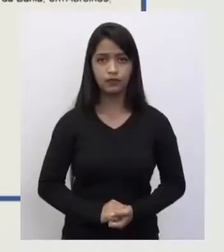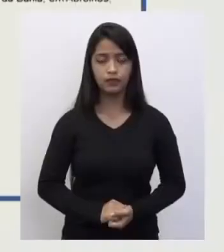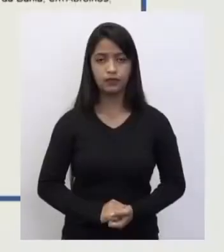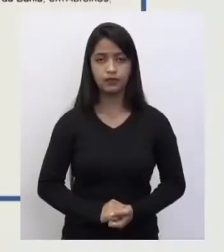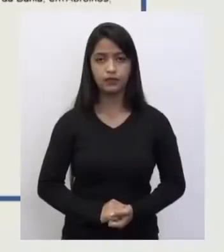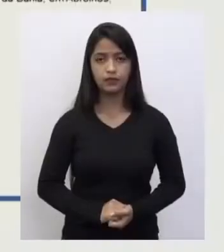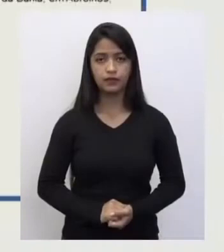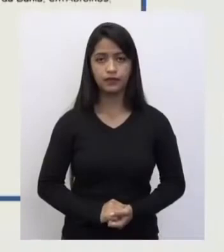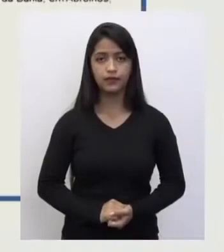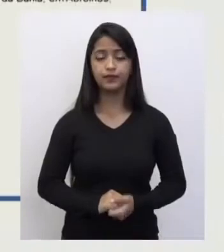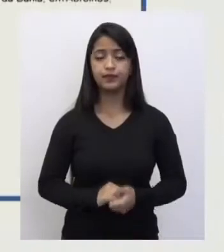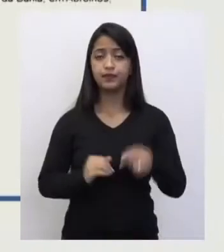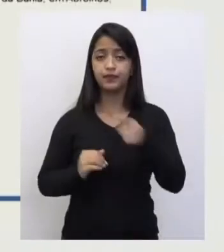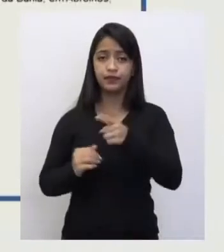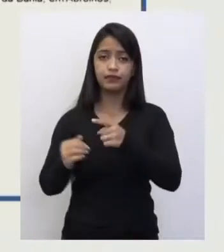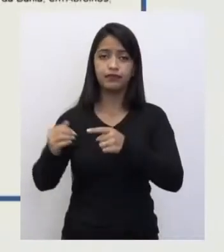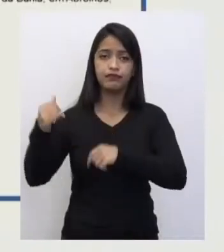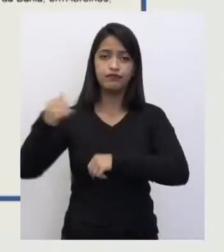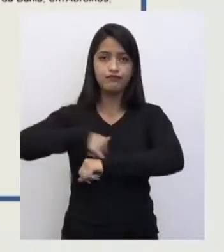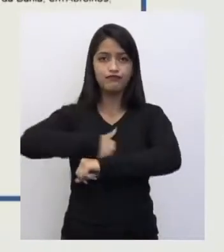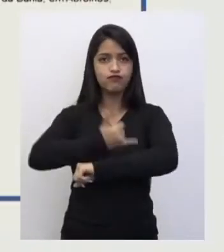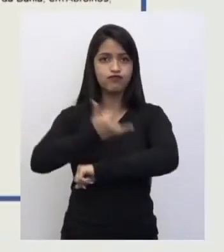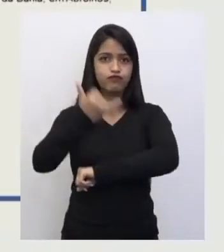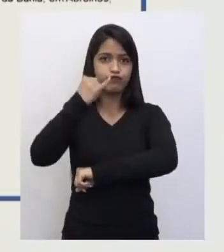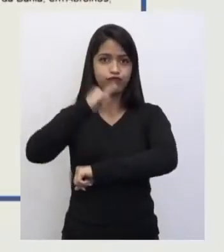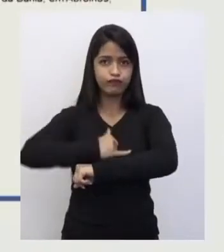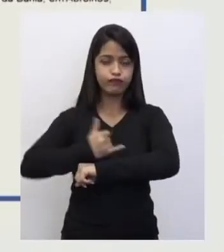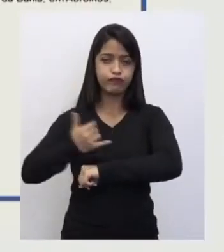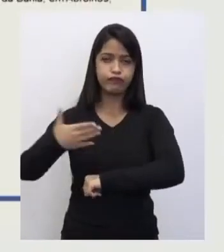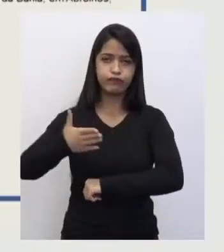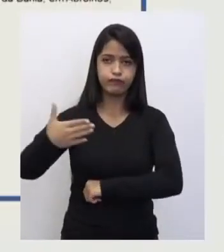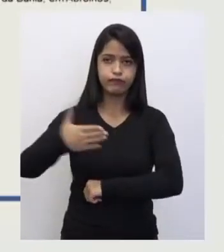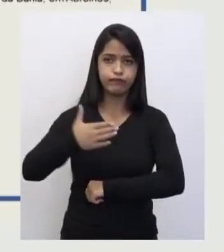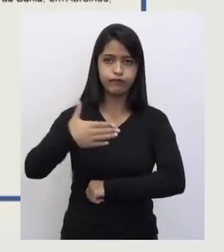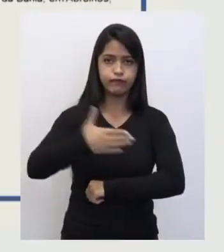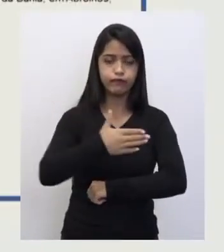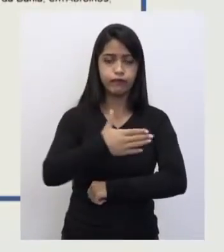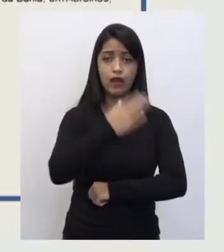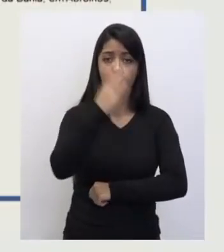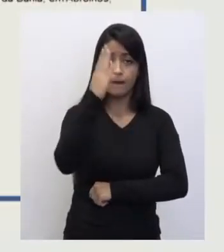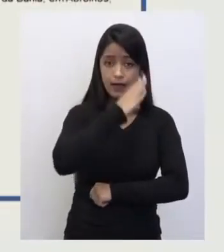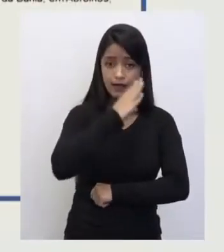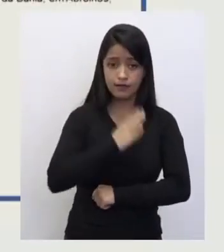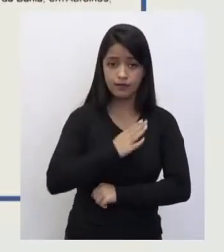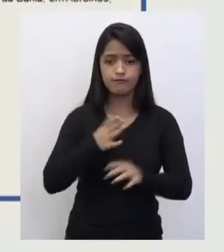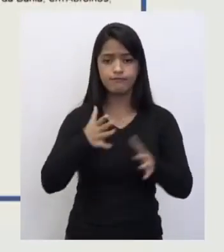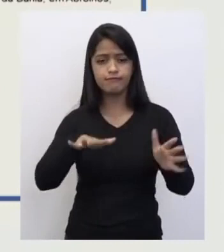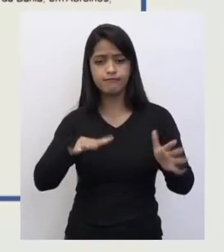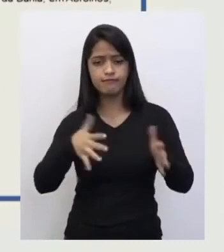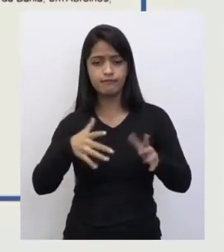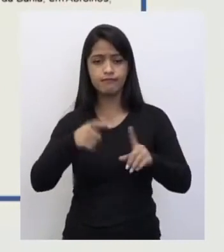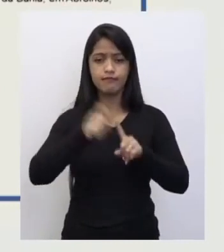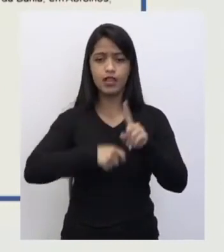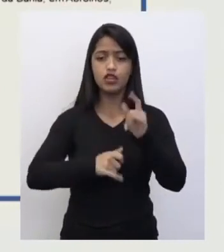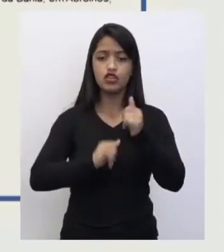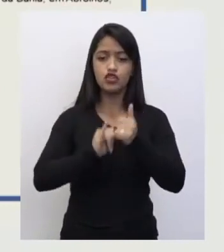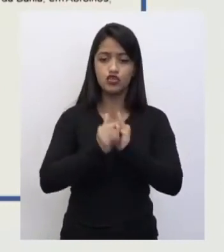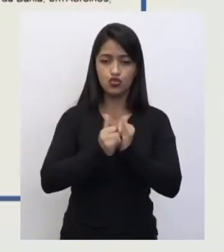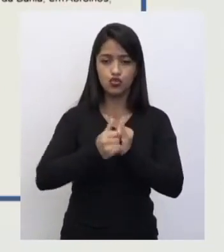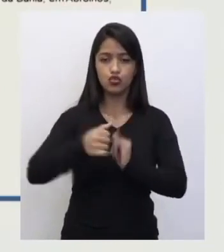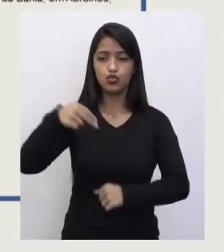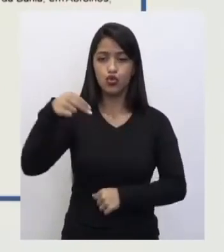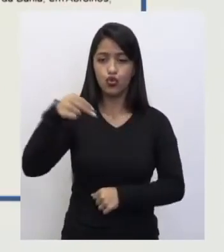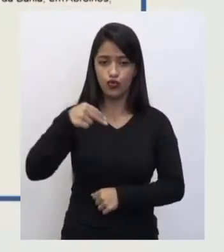Brasil entre os meses de julho e novembro para se reproduzir nas águas quentes dos trópicos. Outra